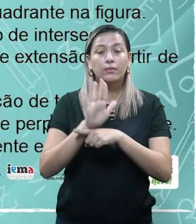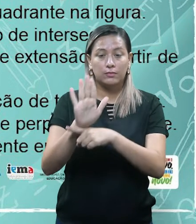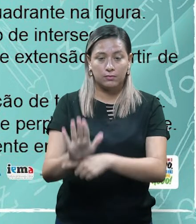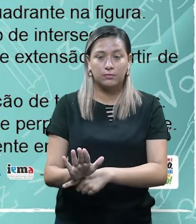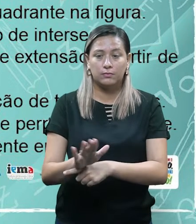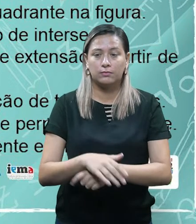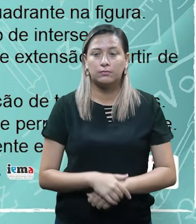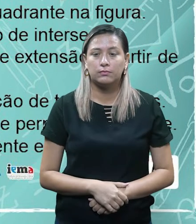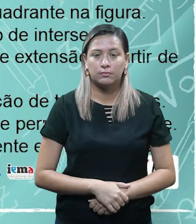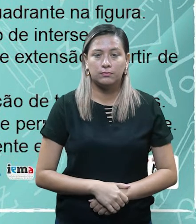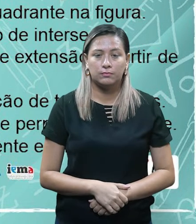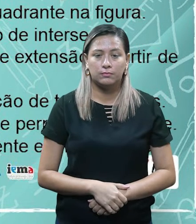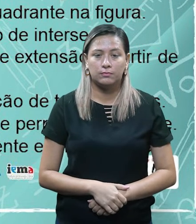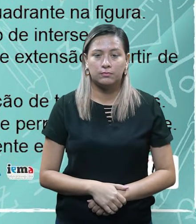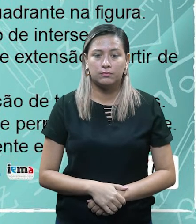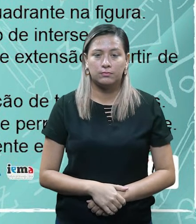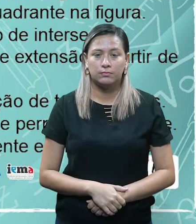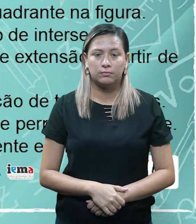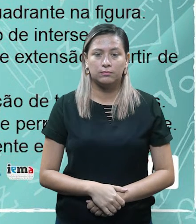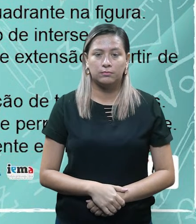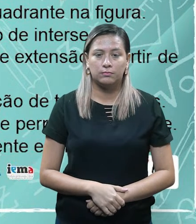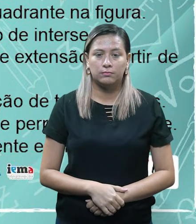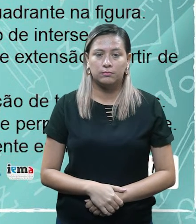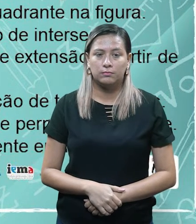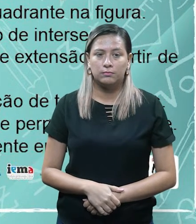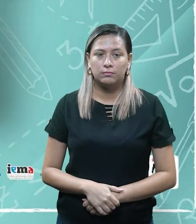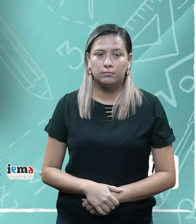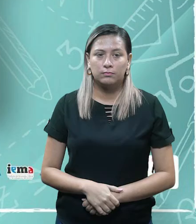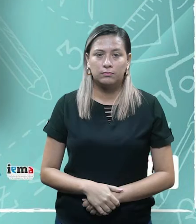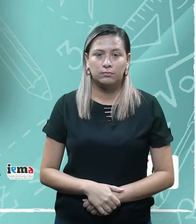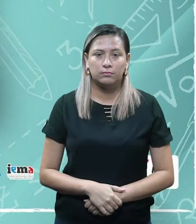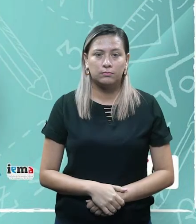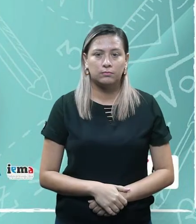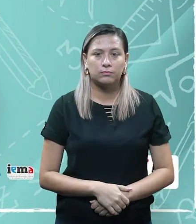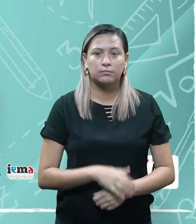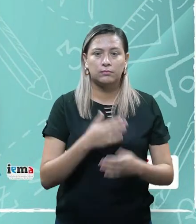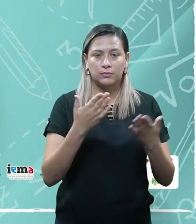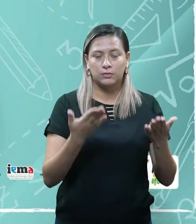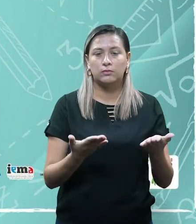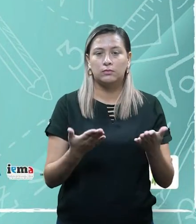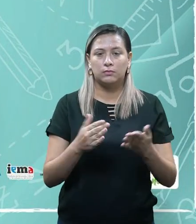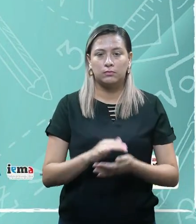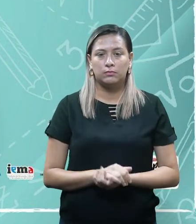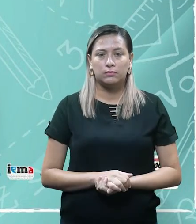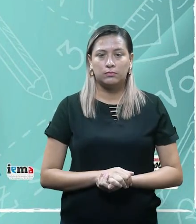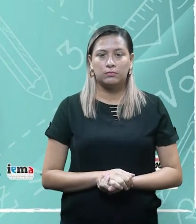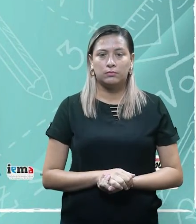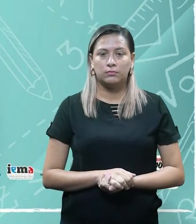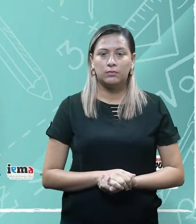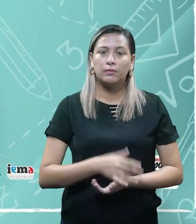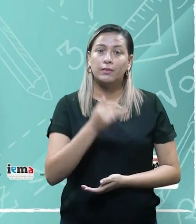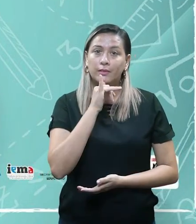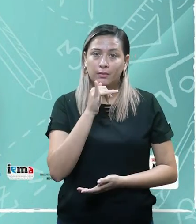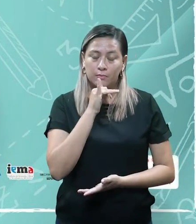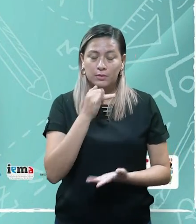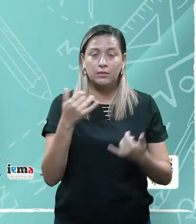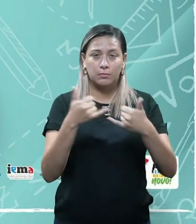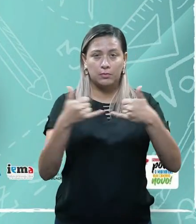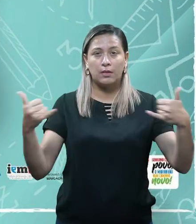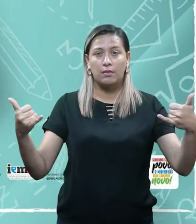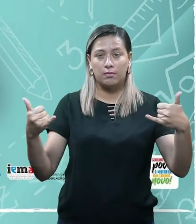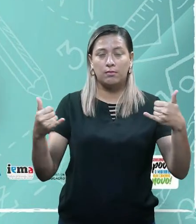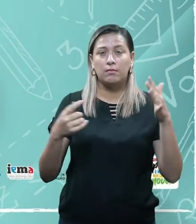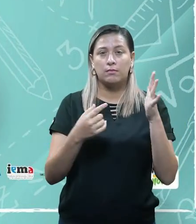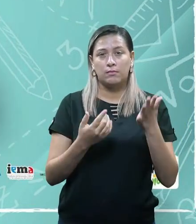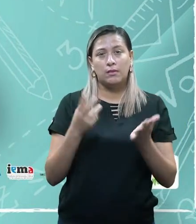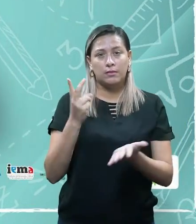a extremidade captura o ponto final de um objeto, né? Um exemplo, eu vou dar sempre o exemplo da linha, para alguns itens que é mais fácil.